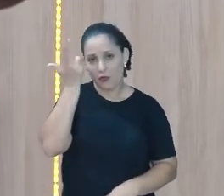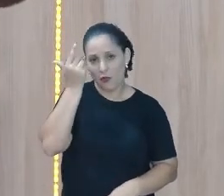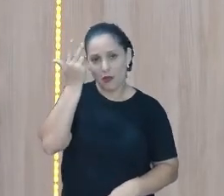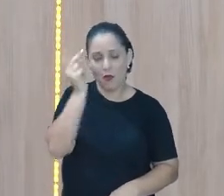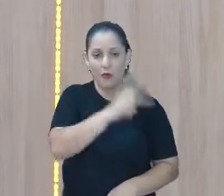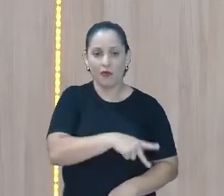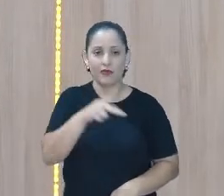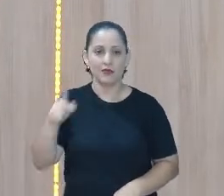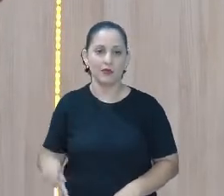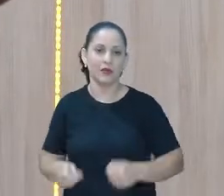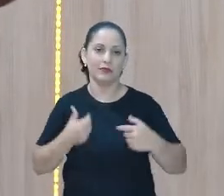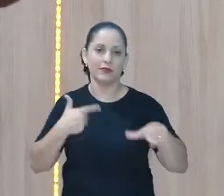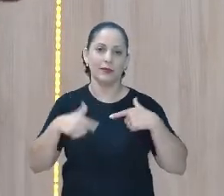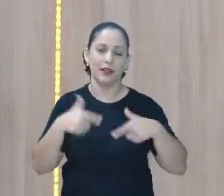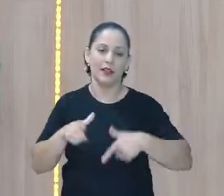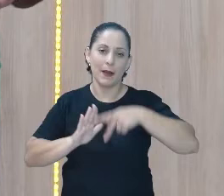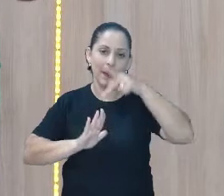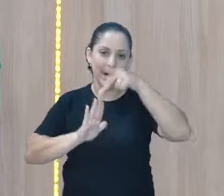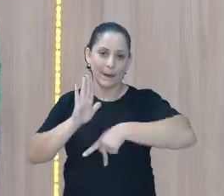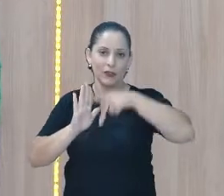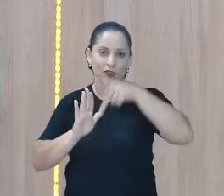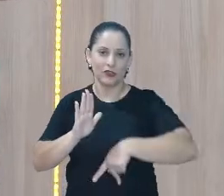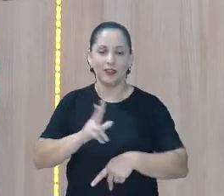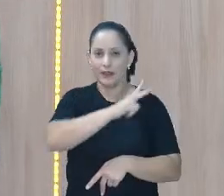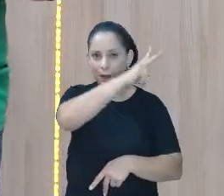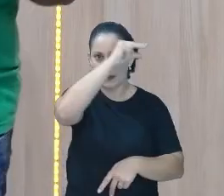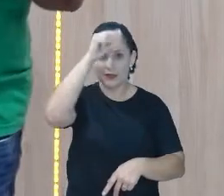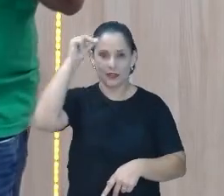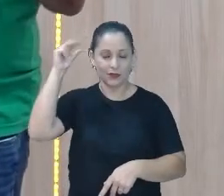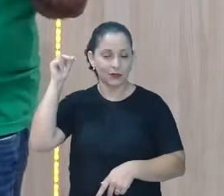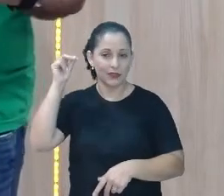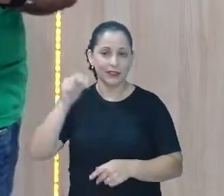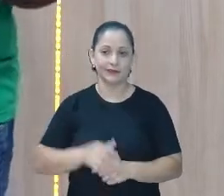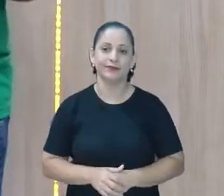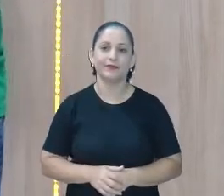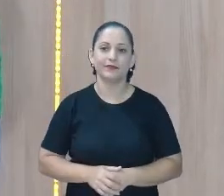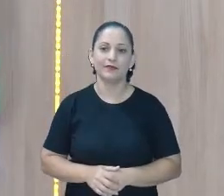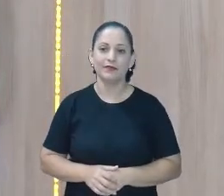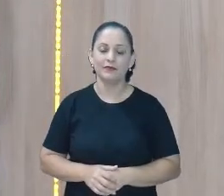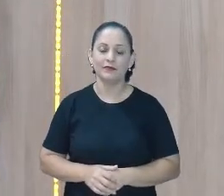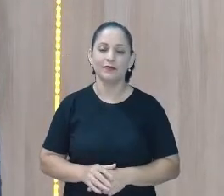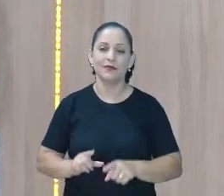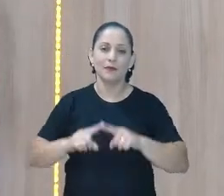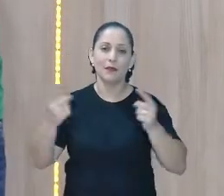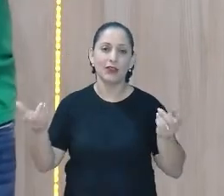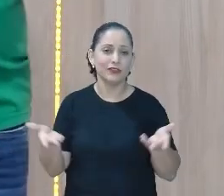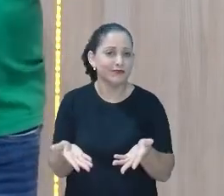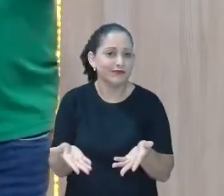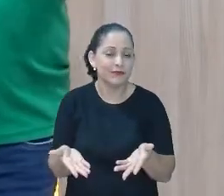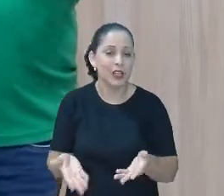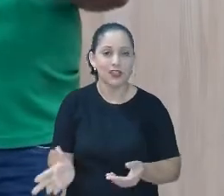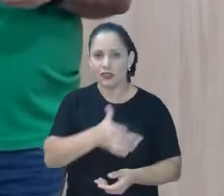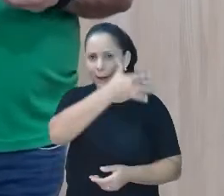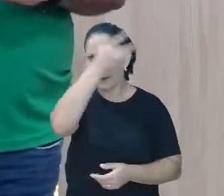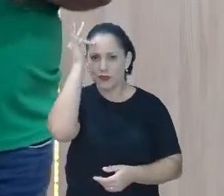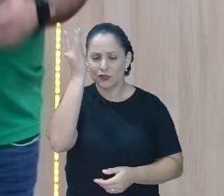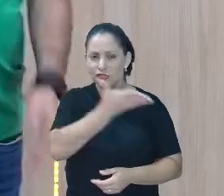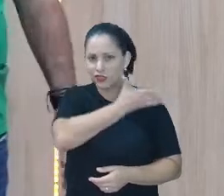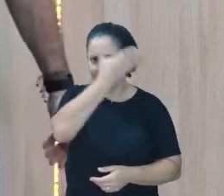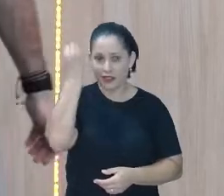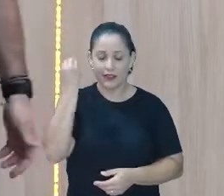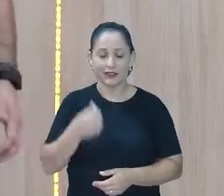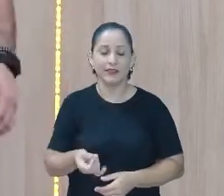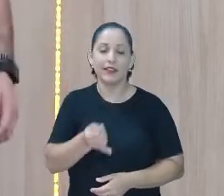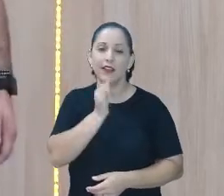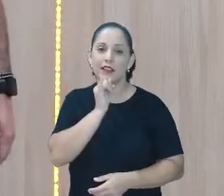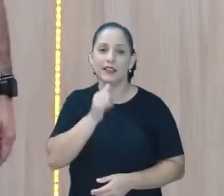fazendo parte de um projeto, né? Um projeto da Prefeitura do Recife. Então, mas aí ó, a turma esquece, por exemplo, que o